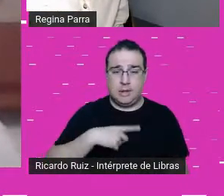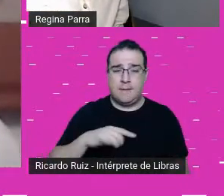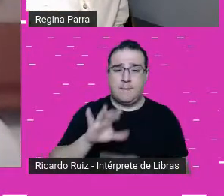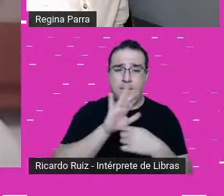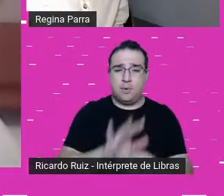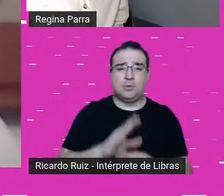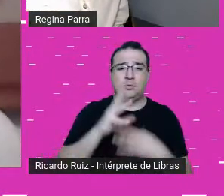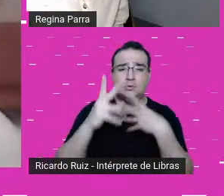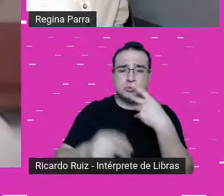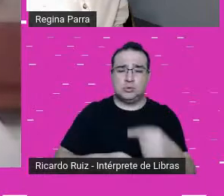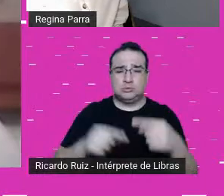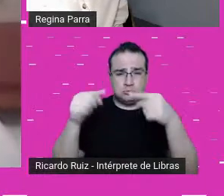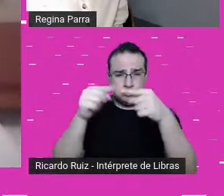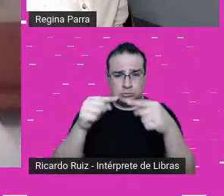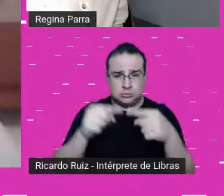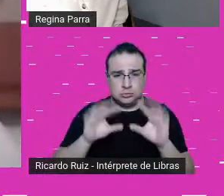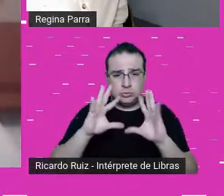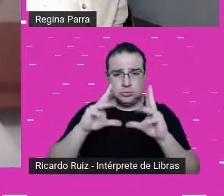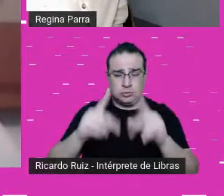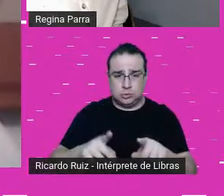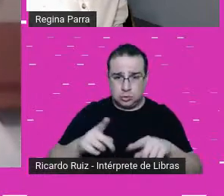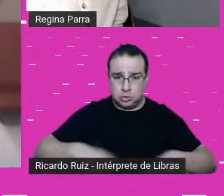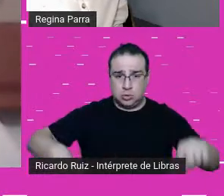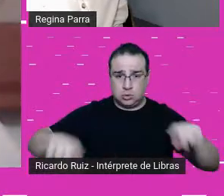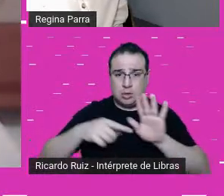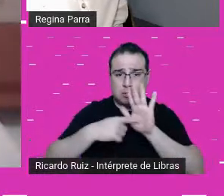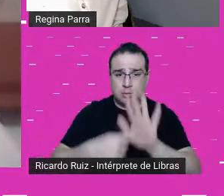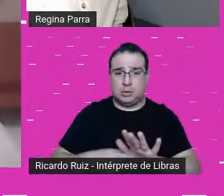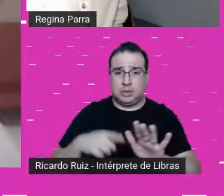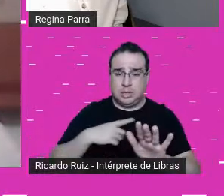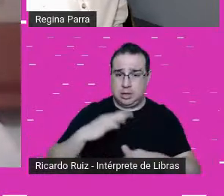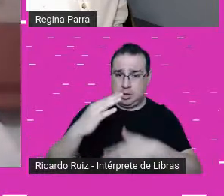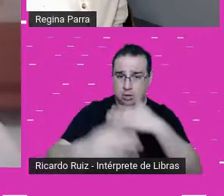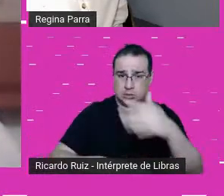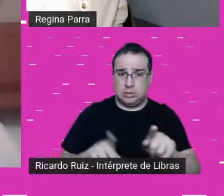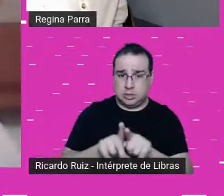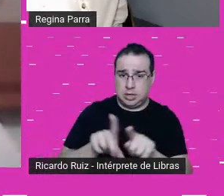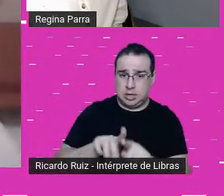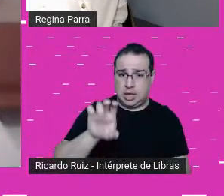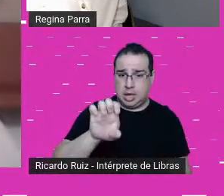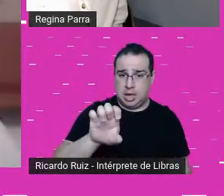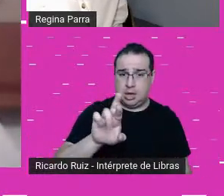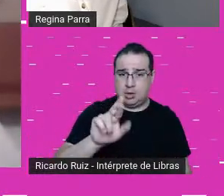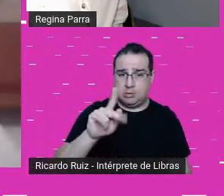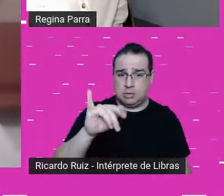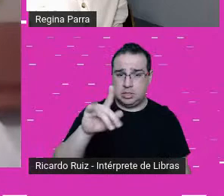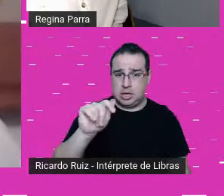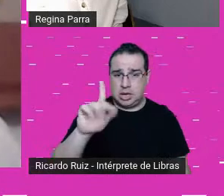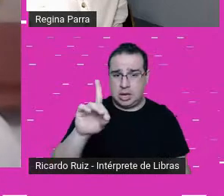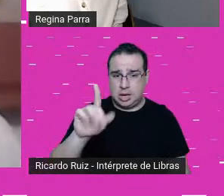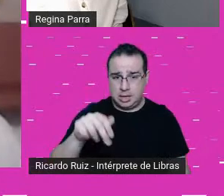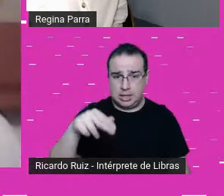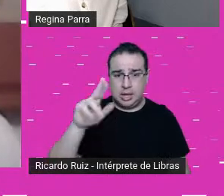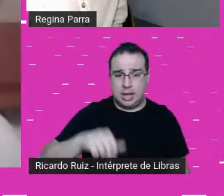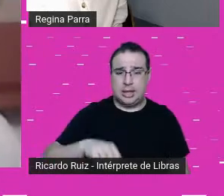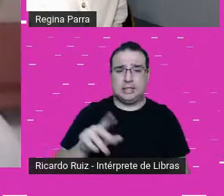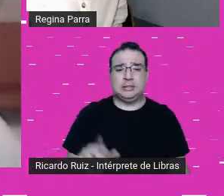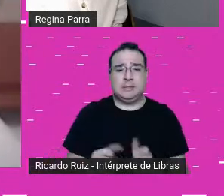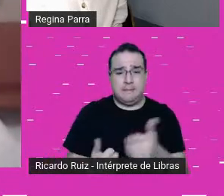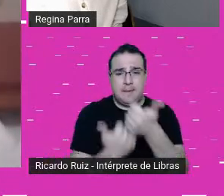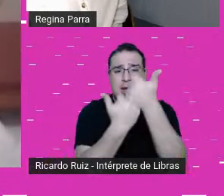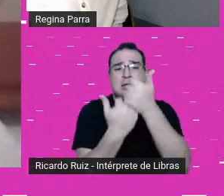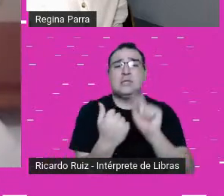e concisa, no qual toda a dimensão trágica euripediana é sustentada pela simplicidade.